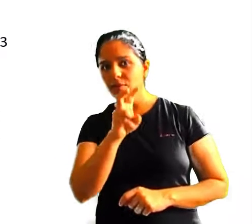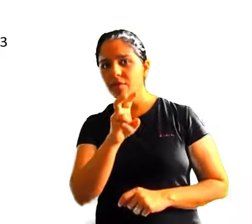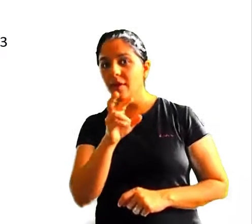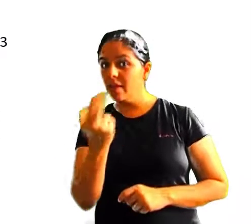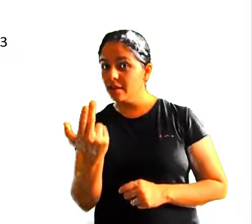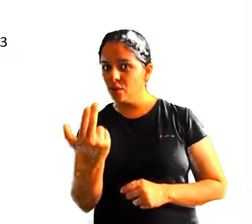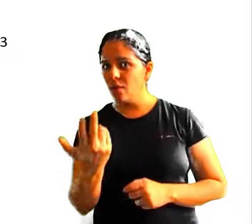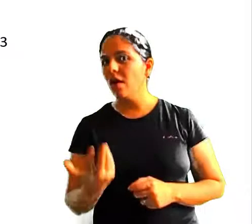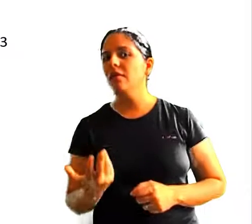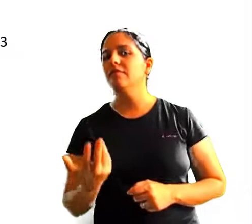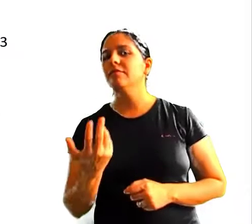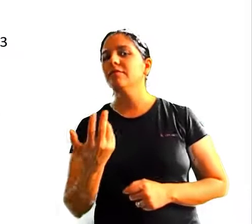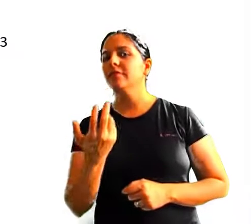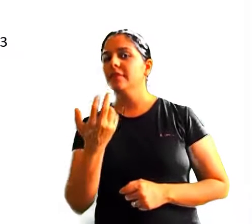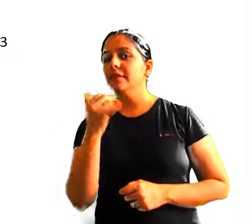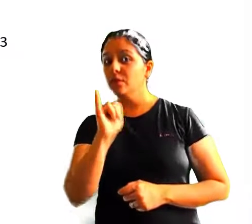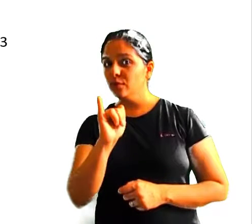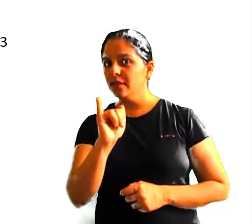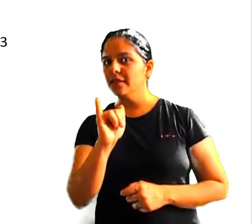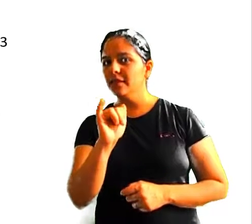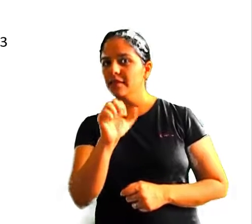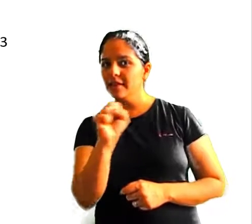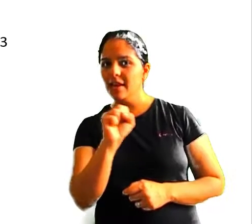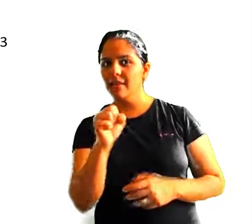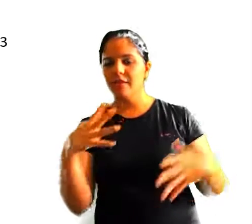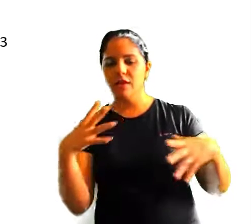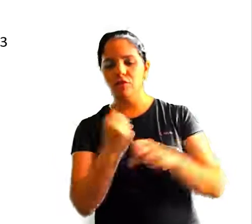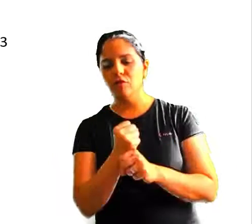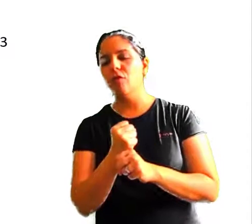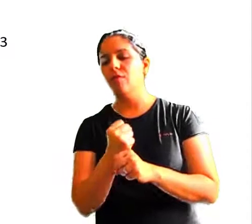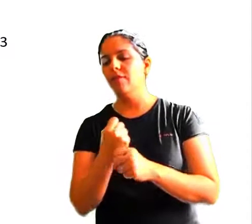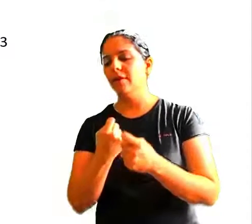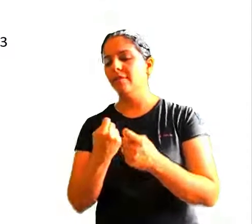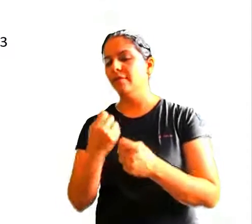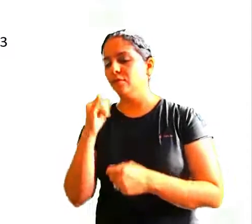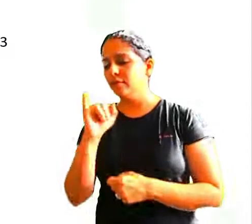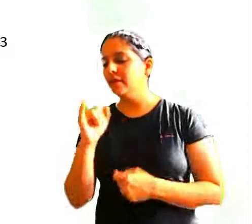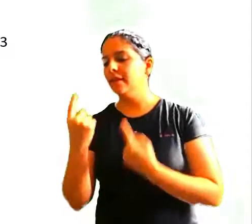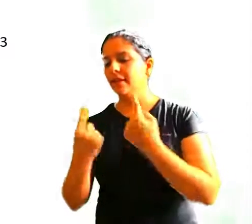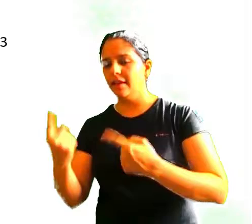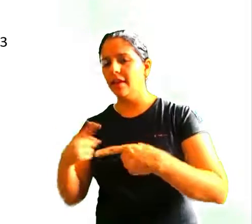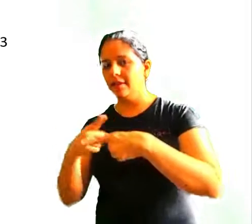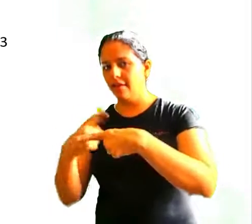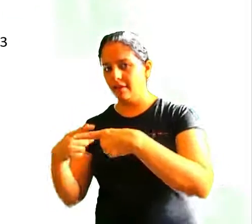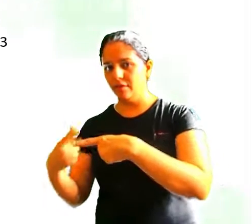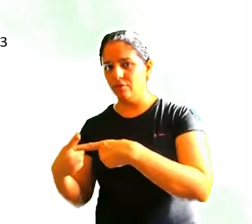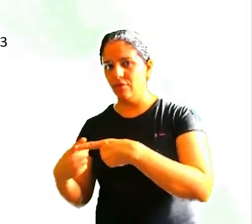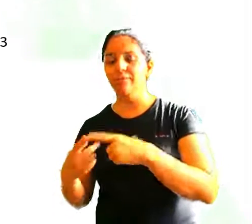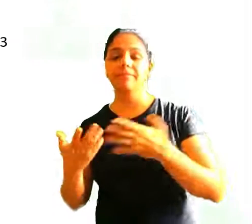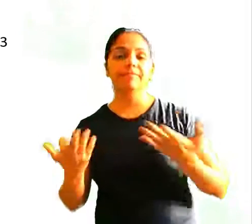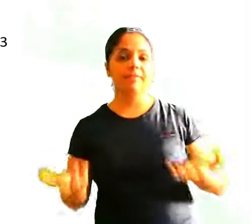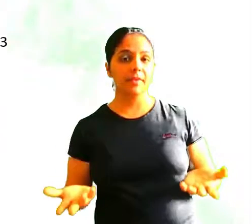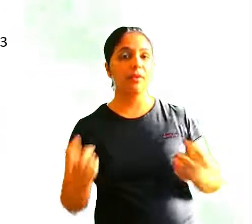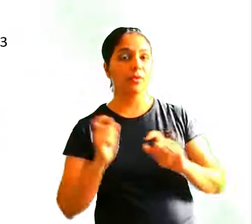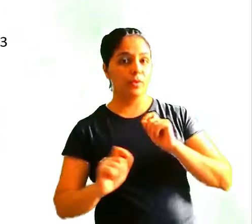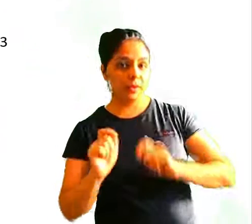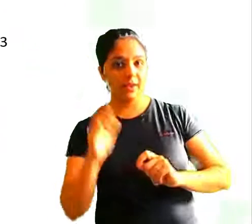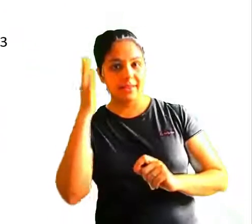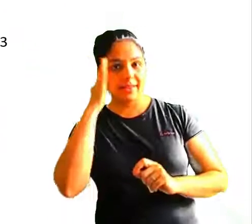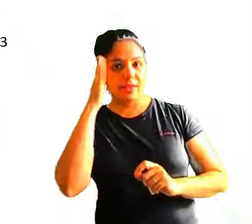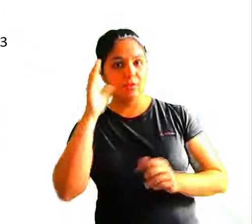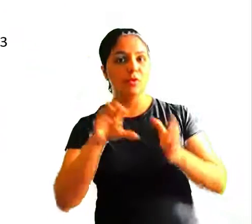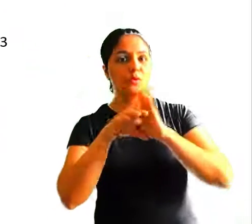É isso que está dizendo aqui, né? Então as tensões são iguais e a corrente IS é igual à soma das correntes em